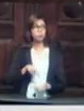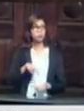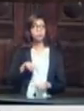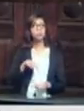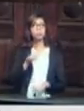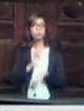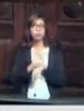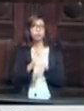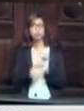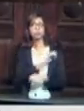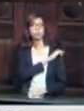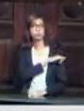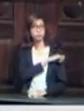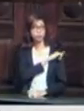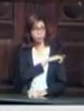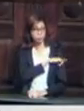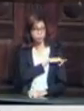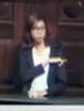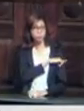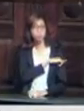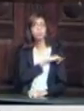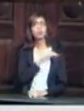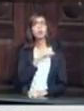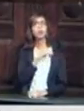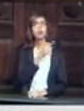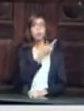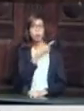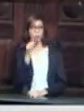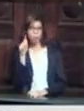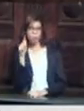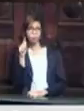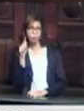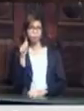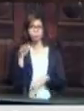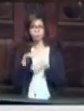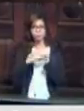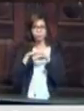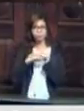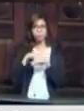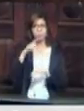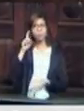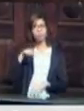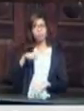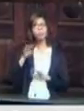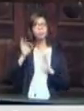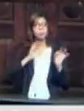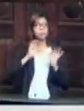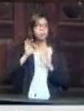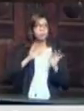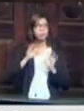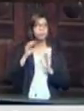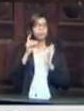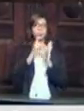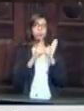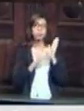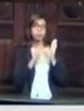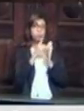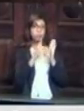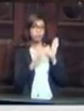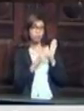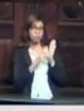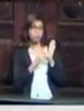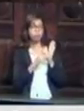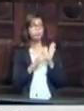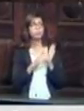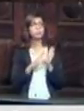Rio de Janeiro. Outro assunto que nós tratamos foi em relação ao projeto de decreto legislativo